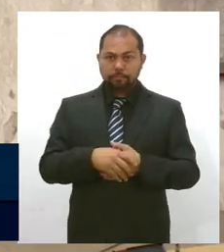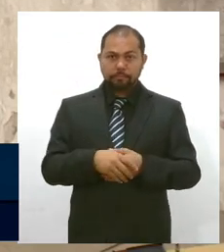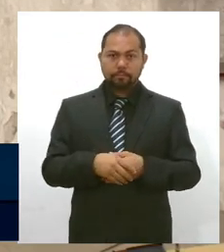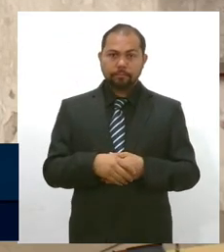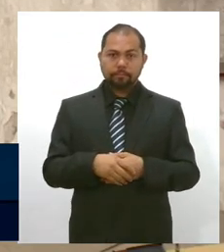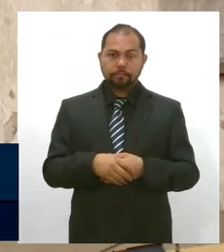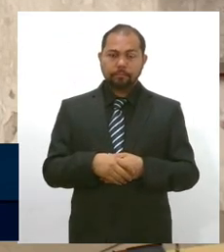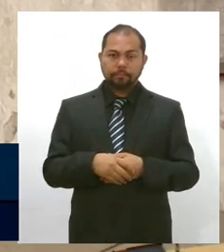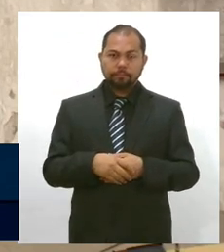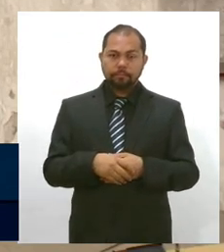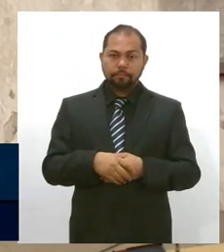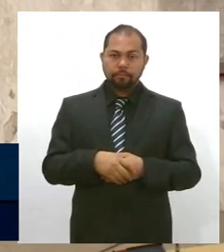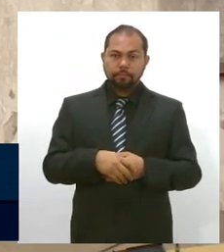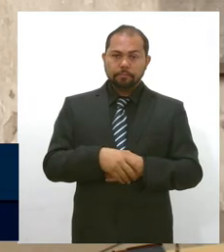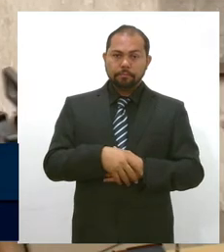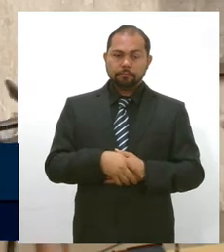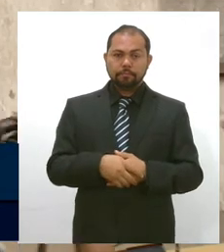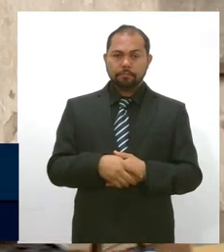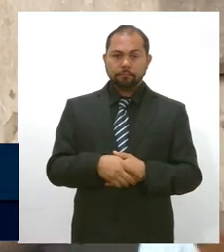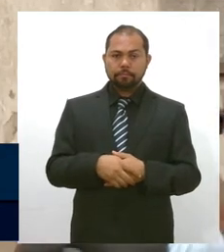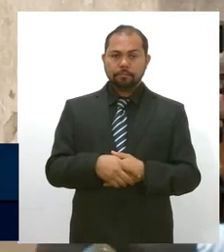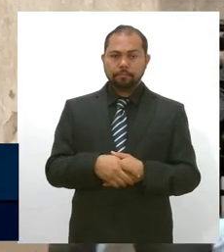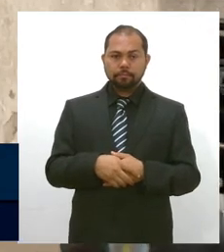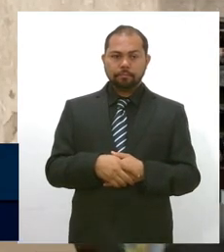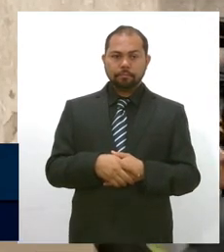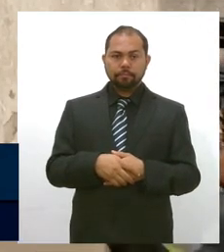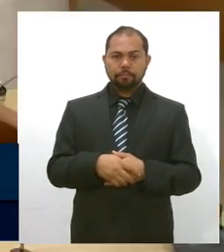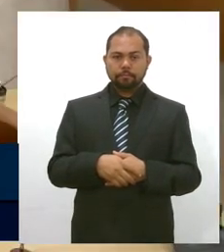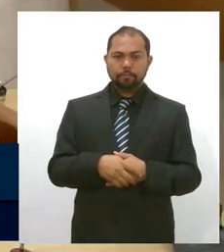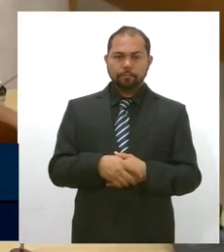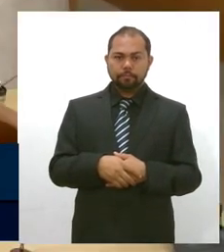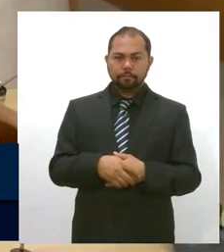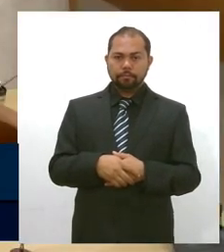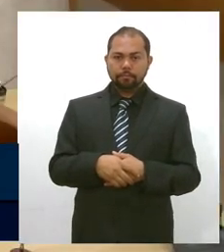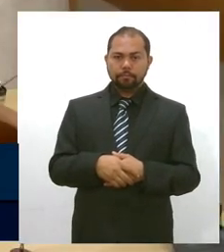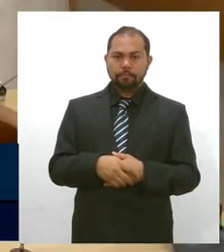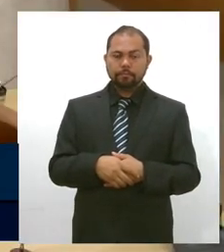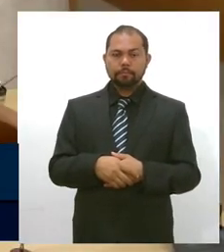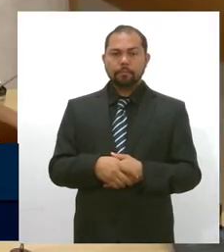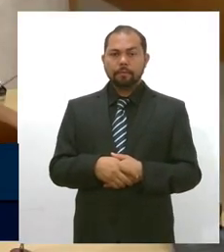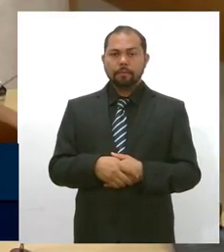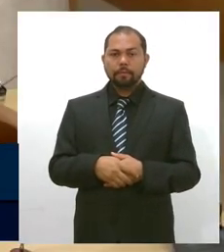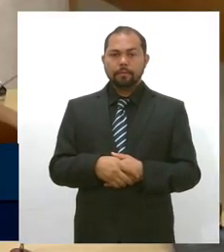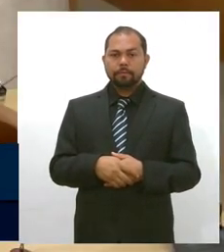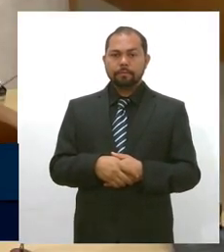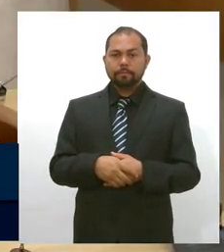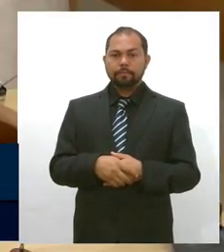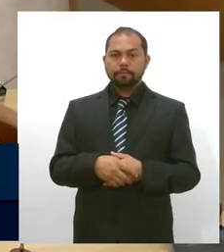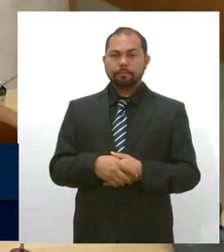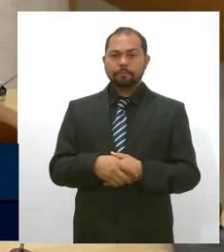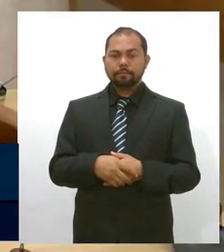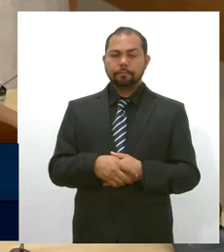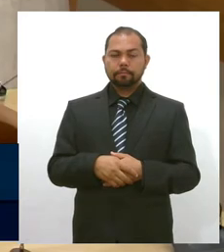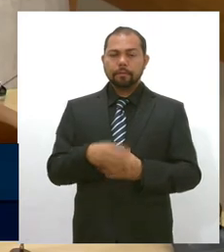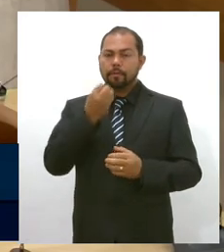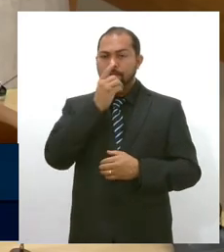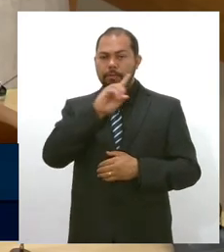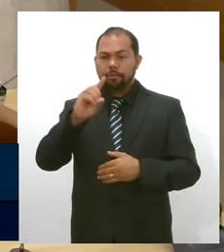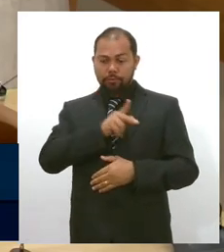Boa Bom dia, senhor presidente, senhores parlamentares,